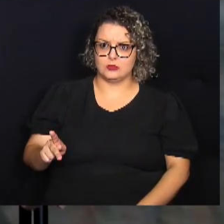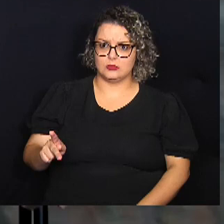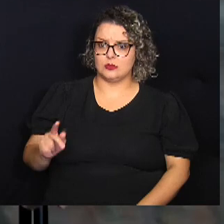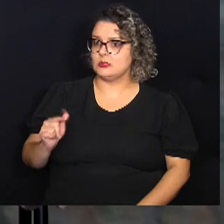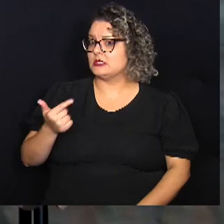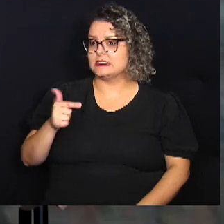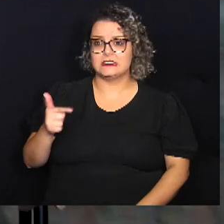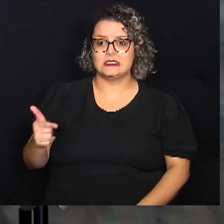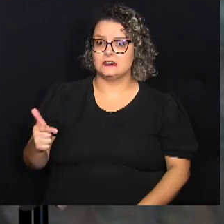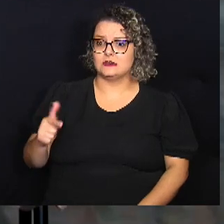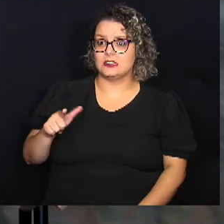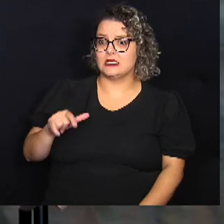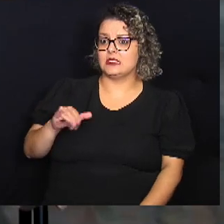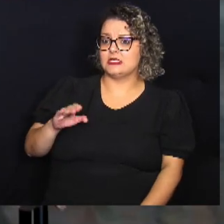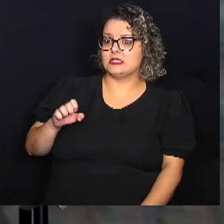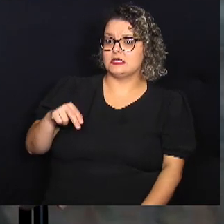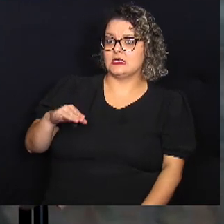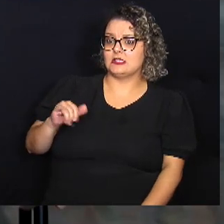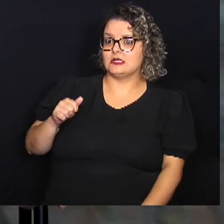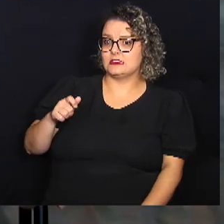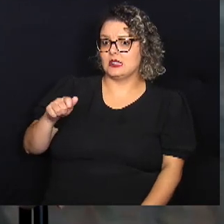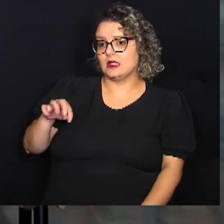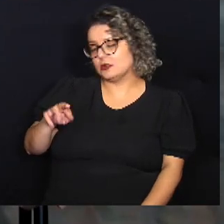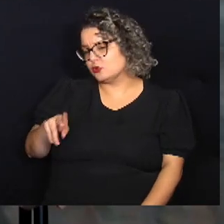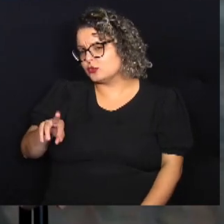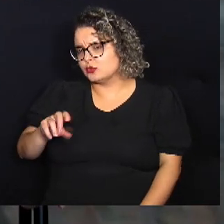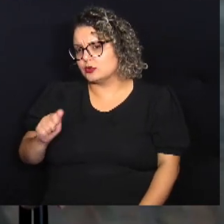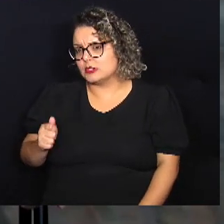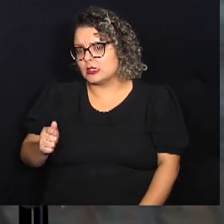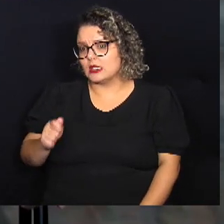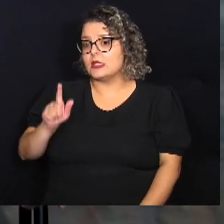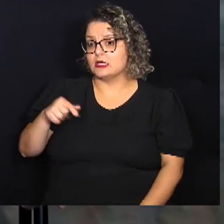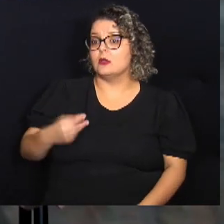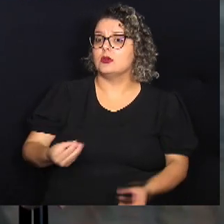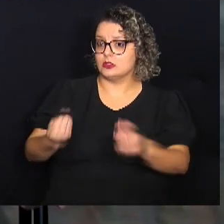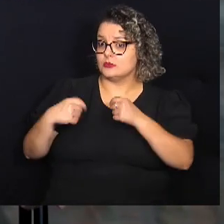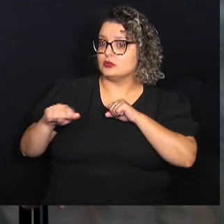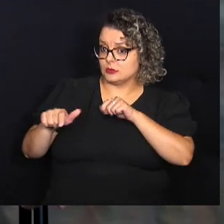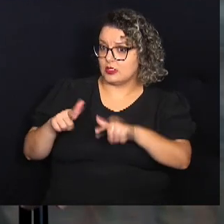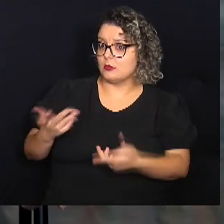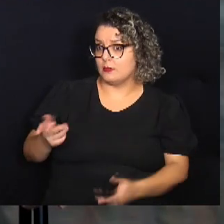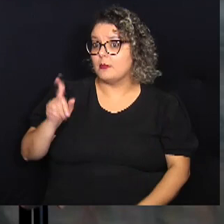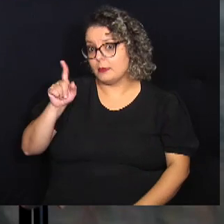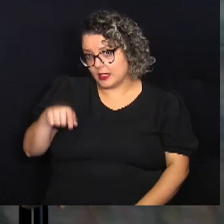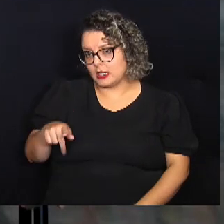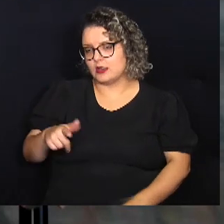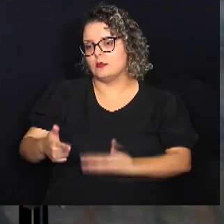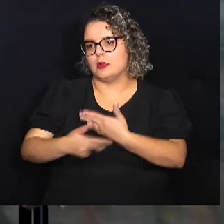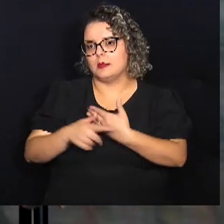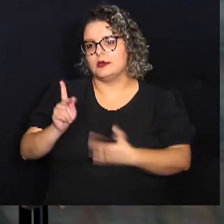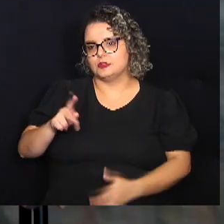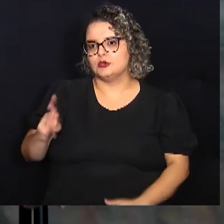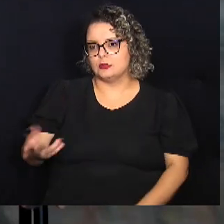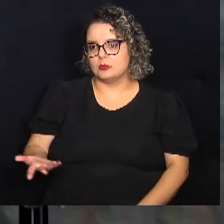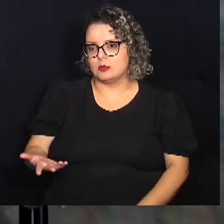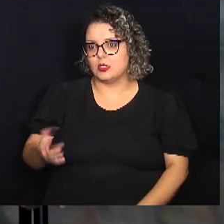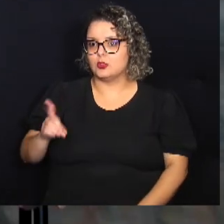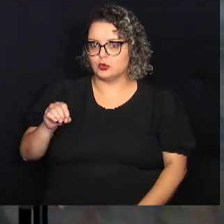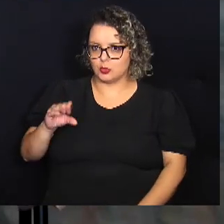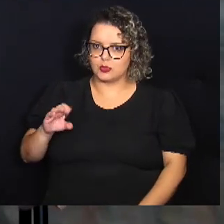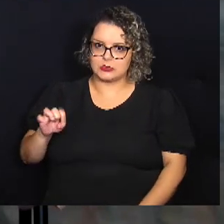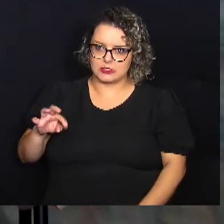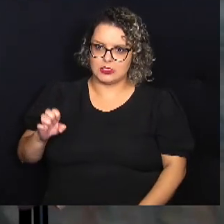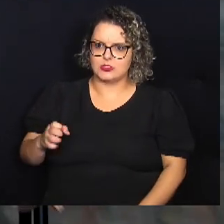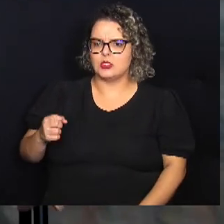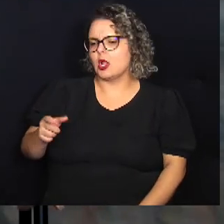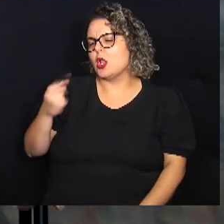têm licenciatura, o curso de licenciatura, que é o que nos dá a formação docente. Então, é claro que ele